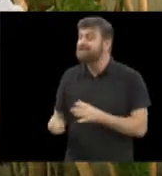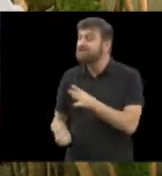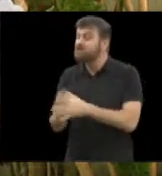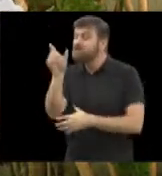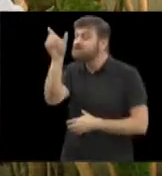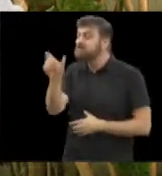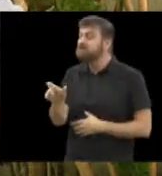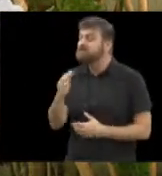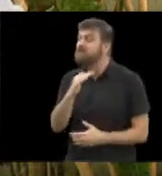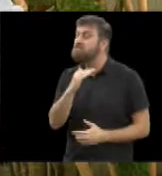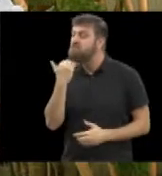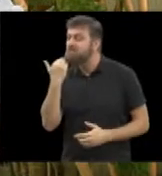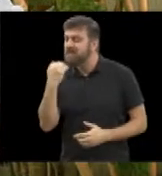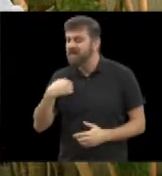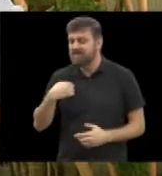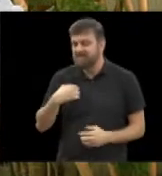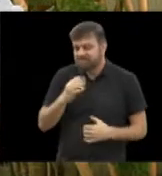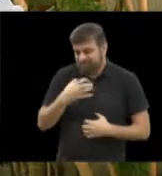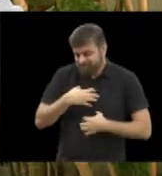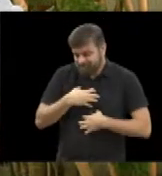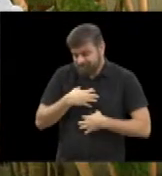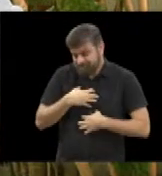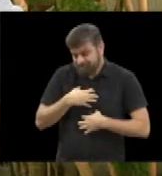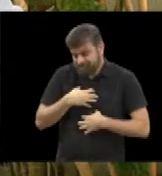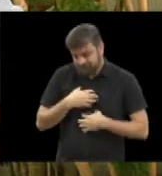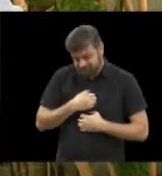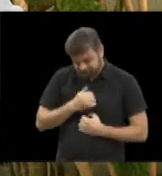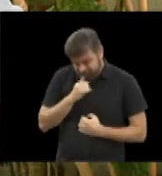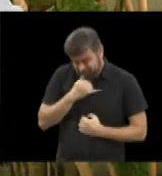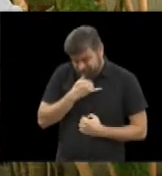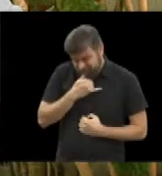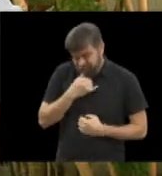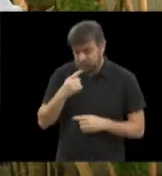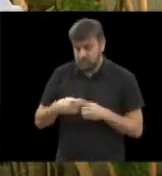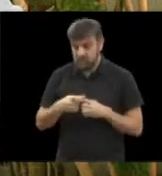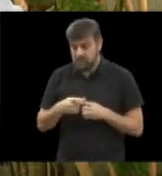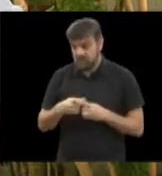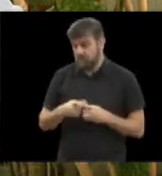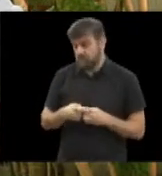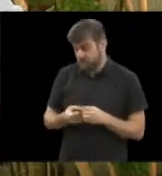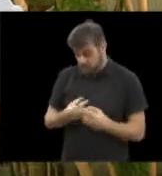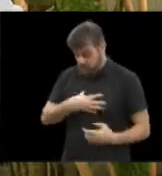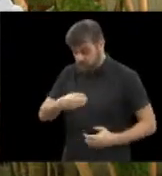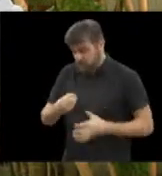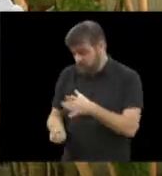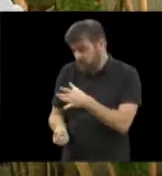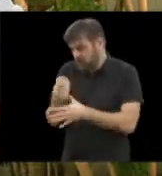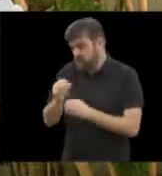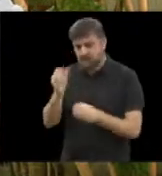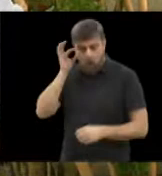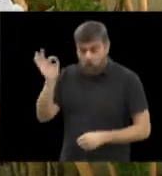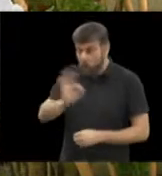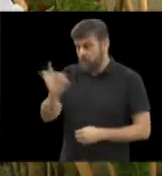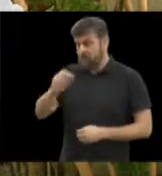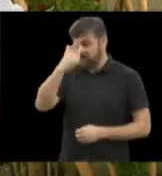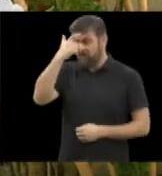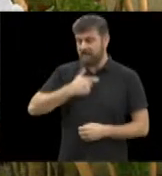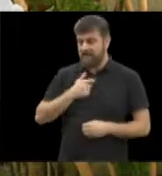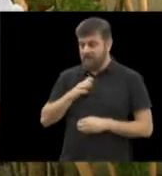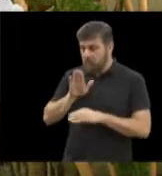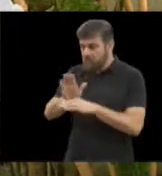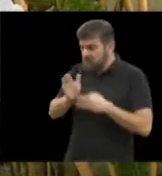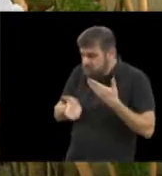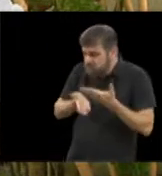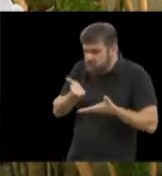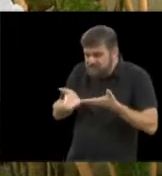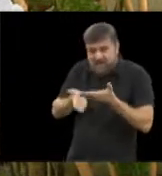tiver pai, eu vou me sentir mal por causa disso. Se a natureza te der um filho, ótimo. Agora, se eu participar do seu